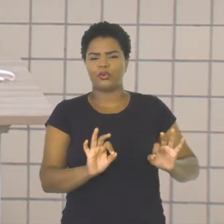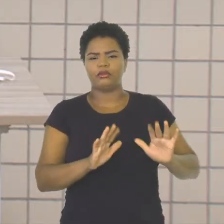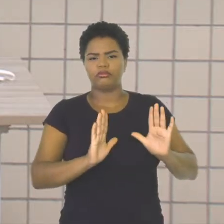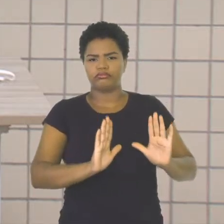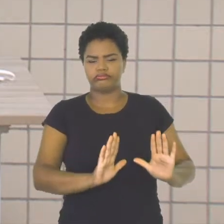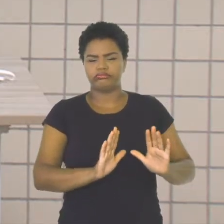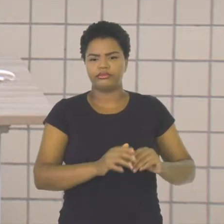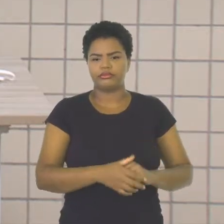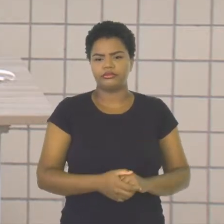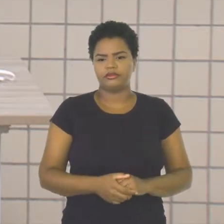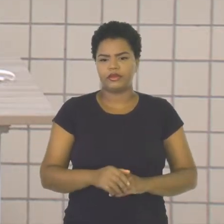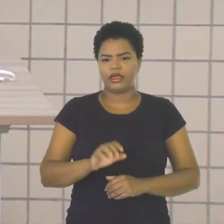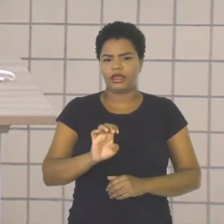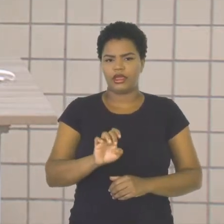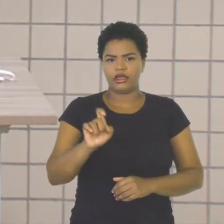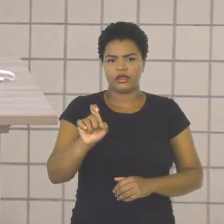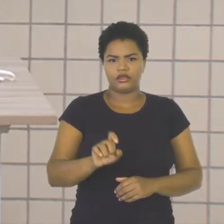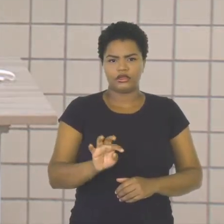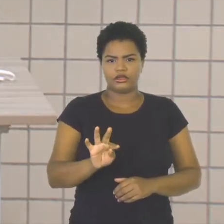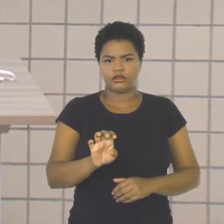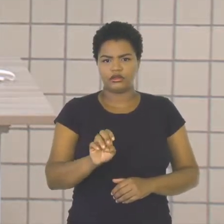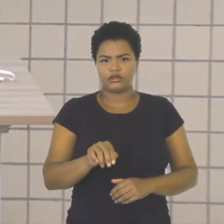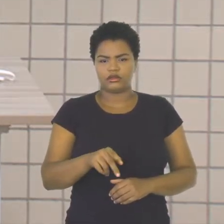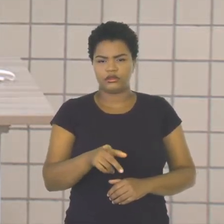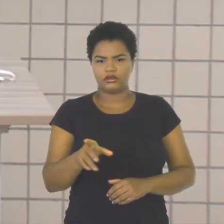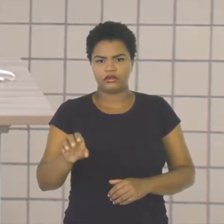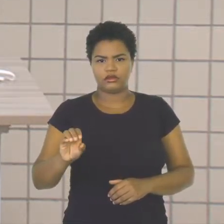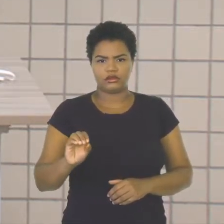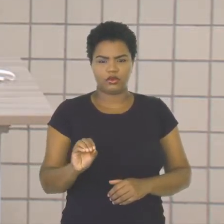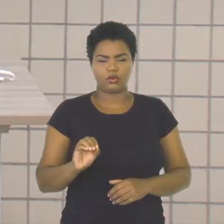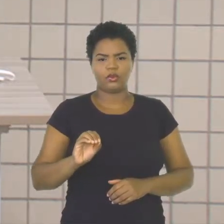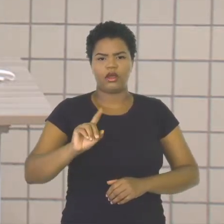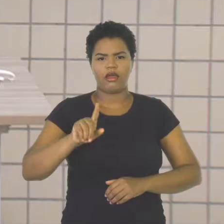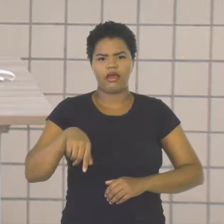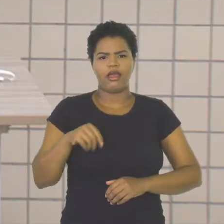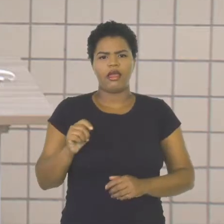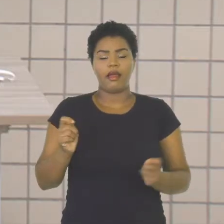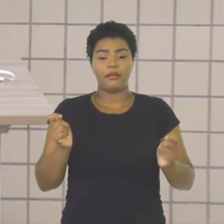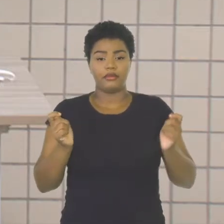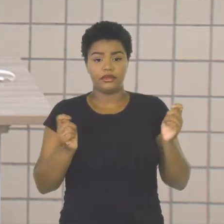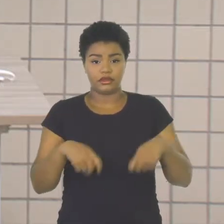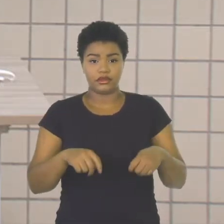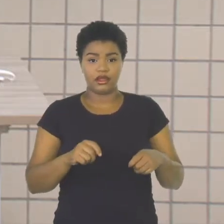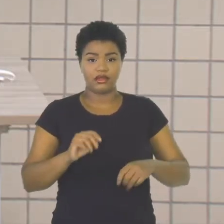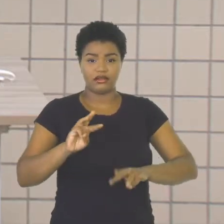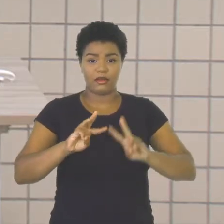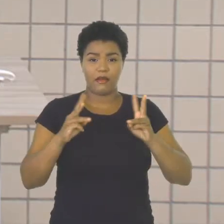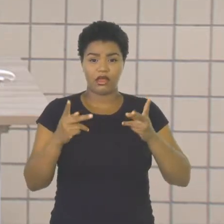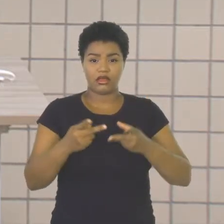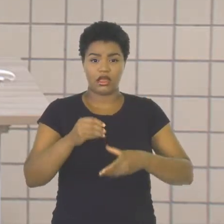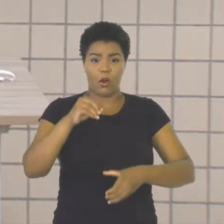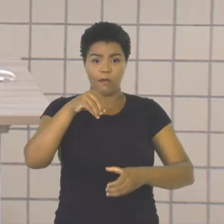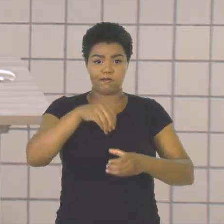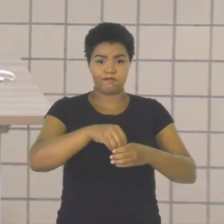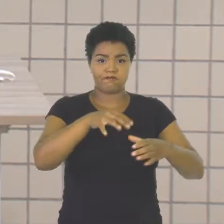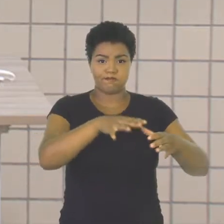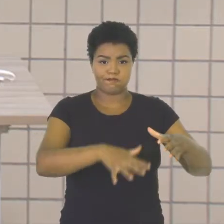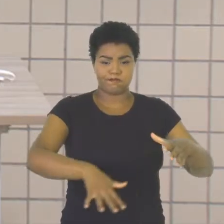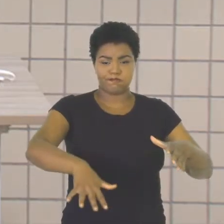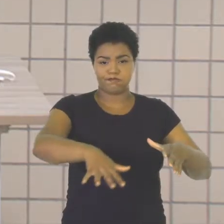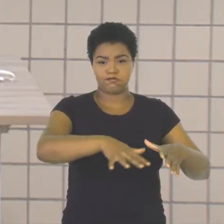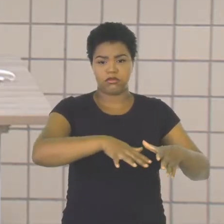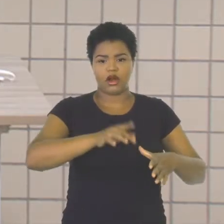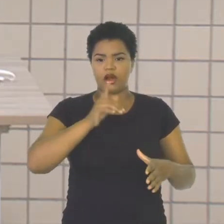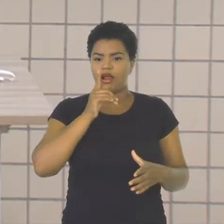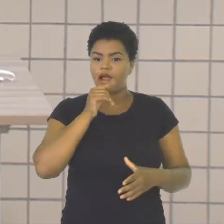extensão também, que também é um tipo de propriedade geral, é a capacidade que a matéria tem de ocupar aquele espaço. Então, a